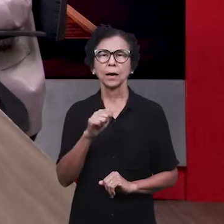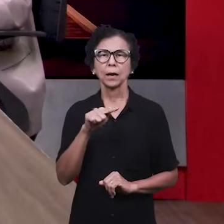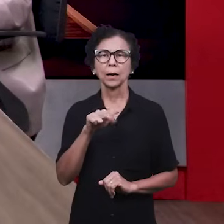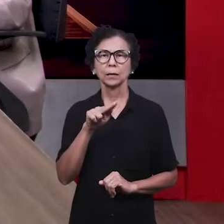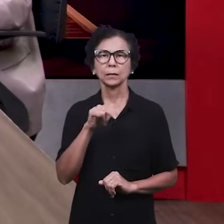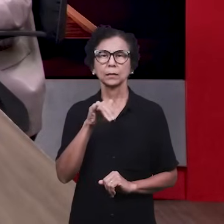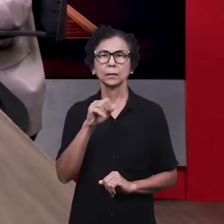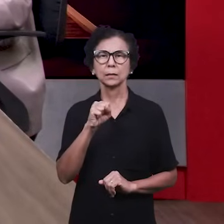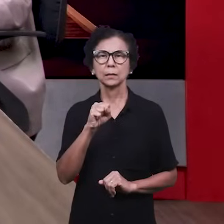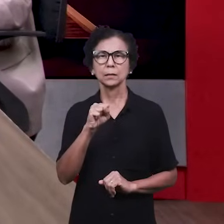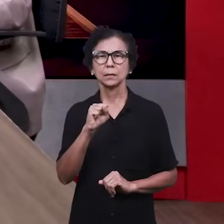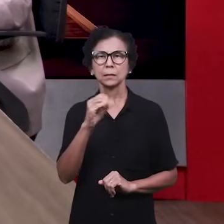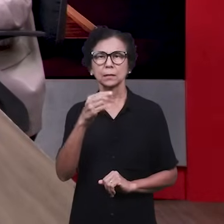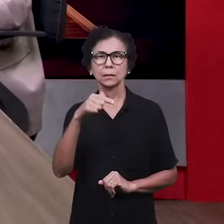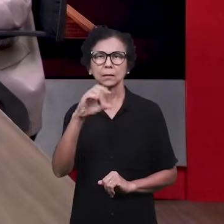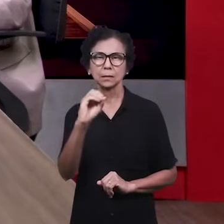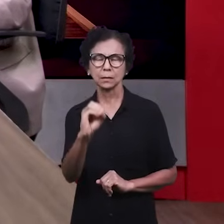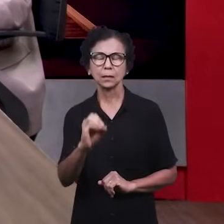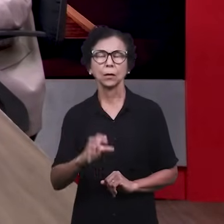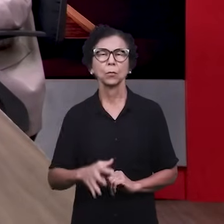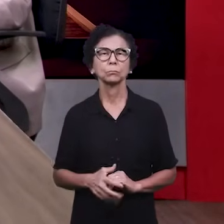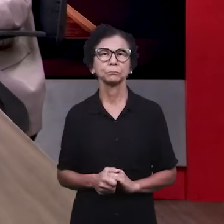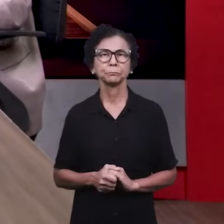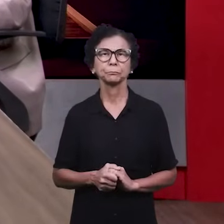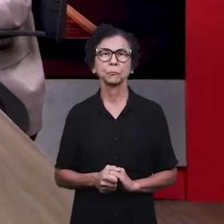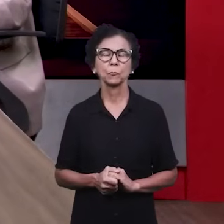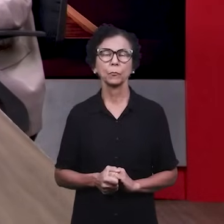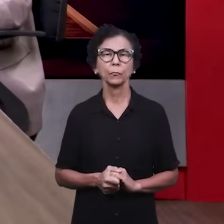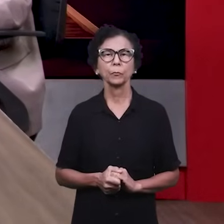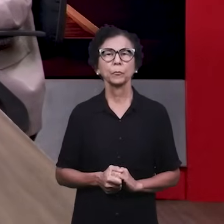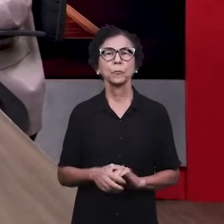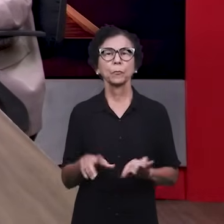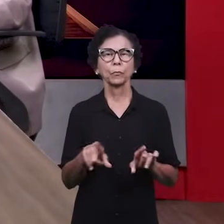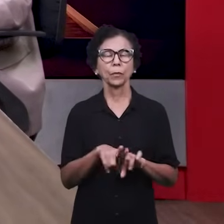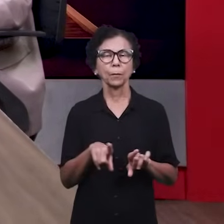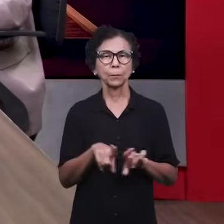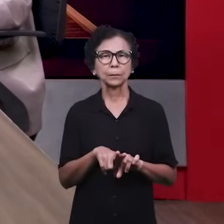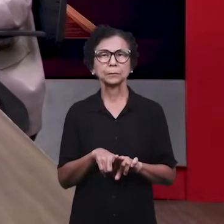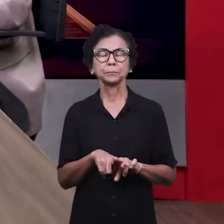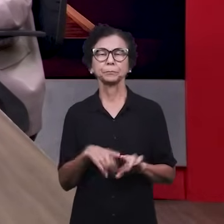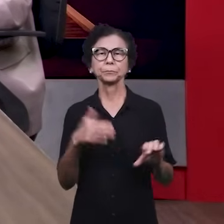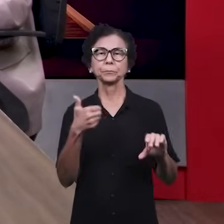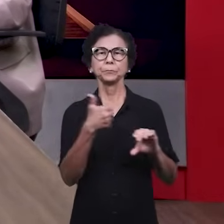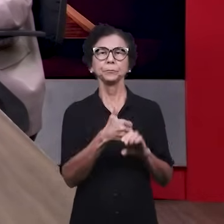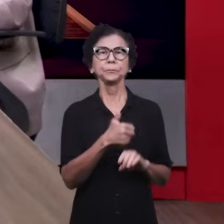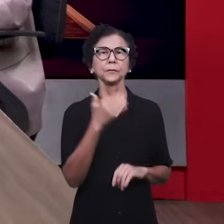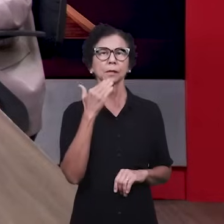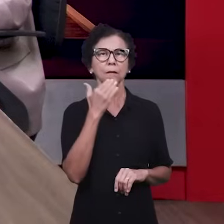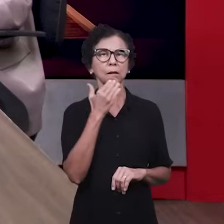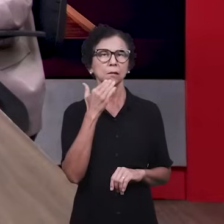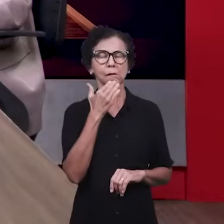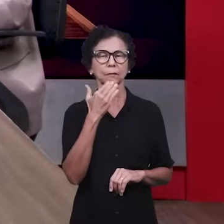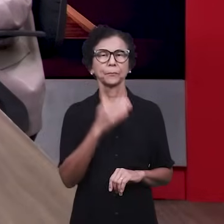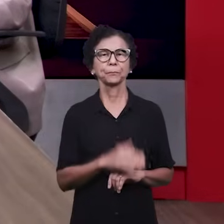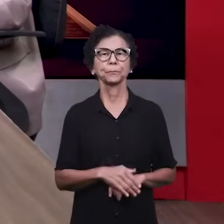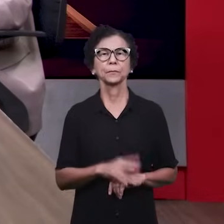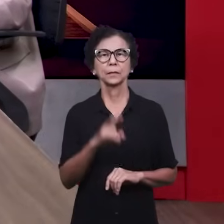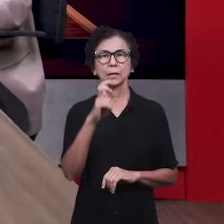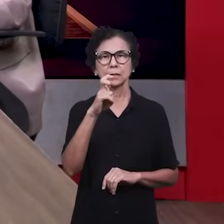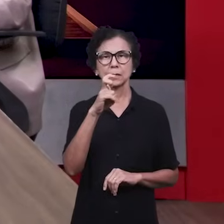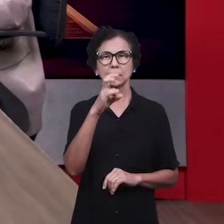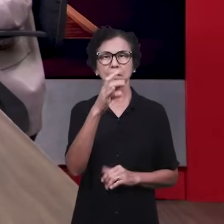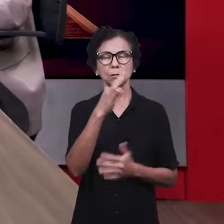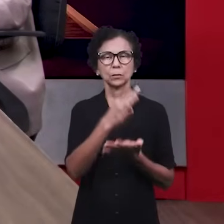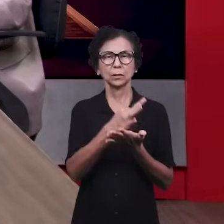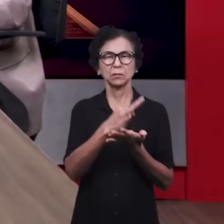e poucos anos antes da reforma, né? Eu considero mais ou menos a deformidade do cristianismo, cinco teologias